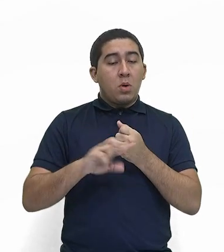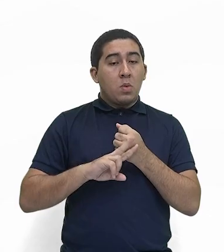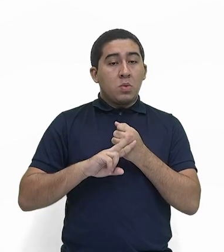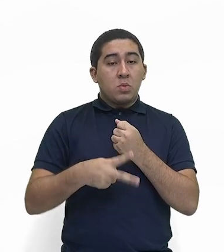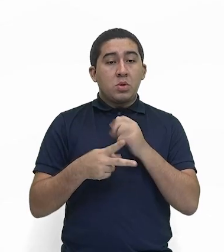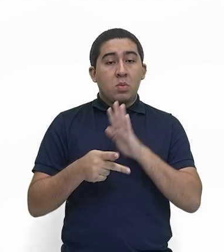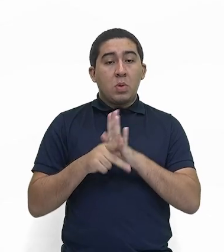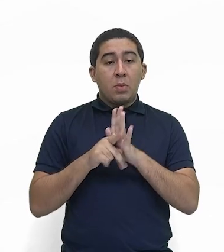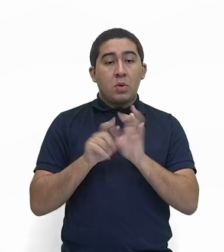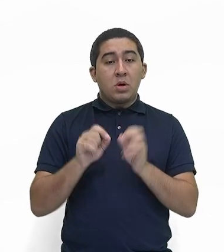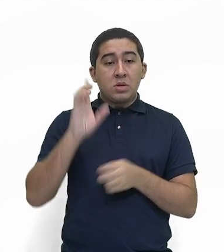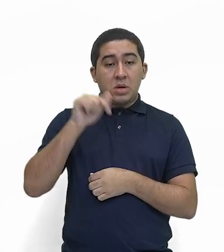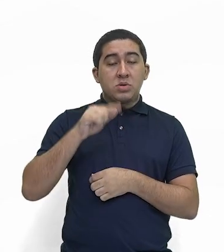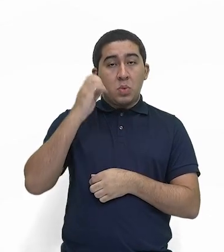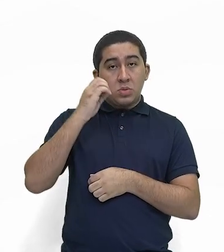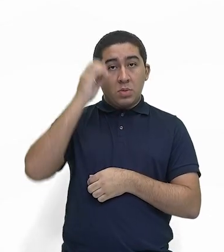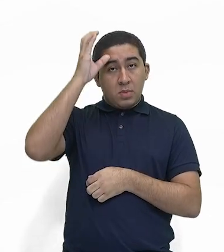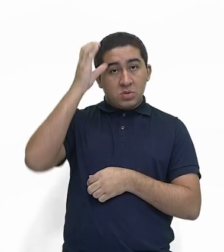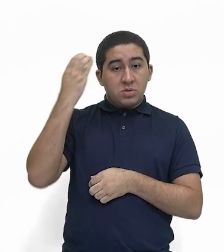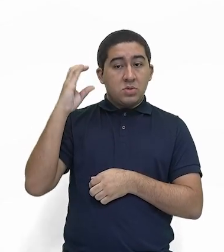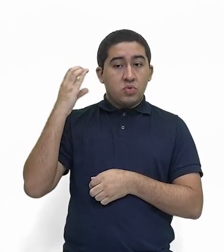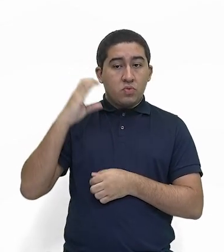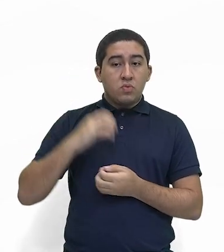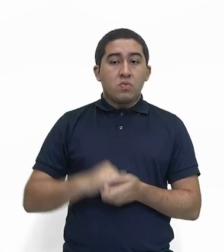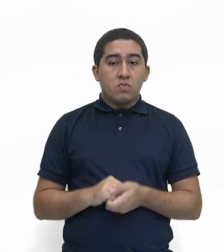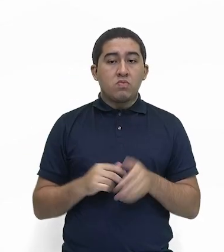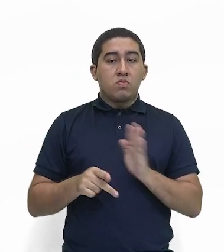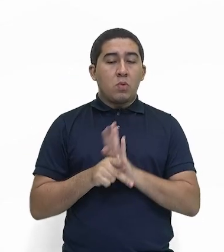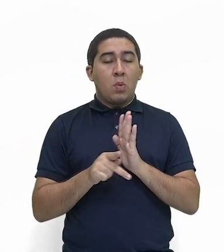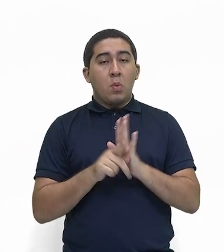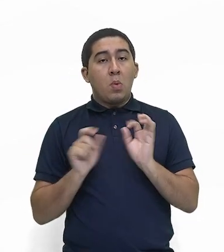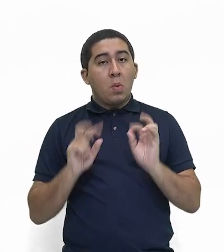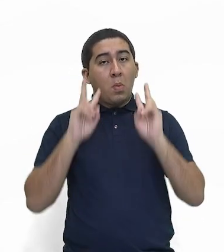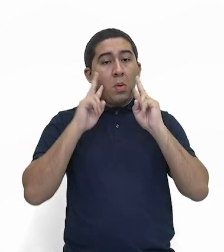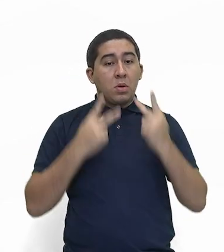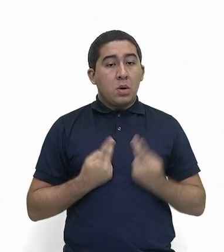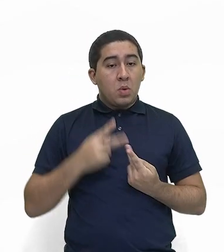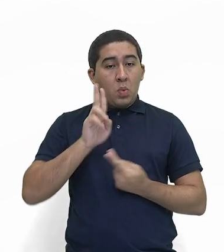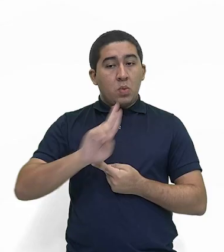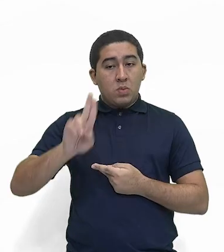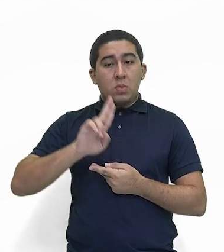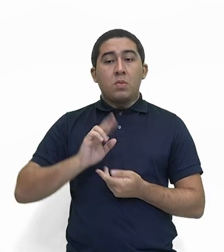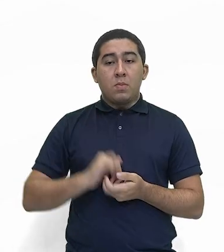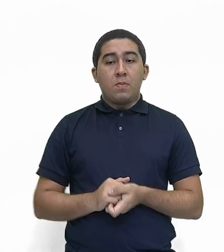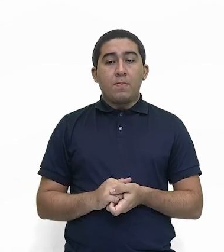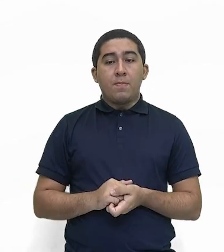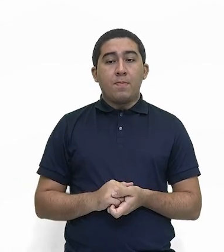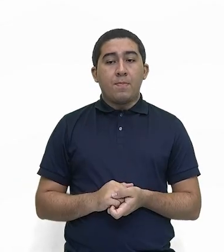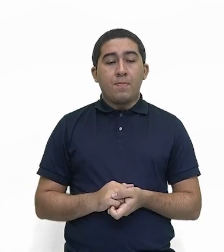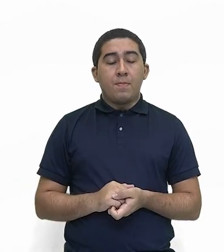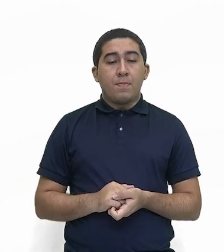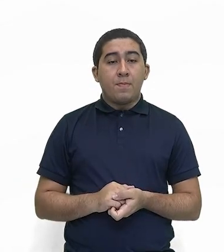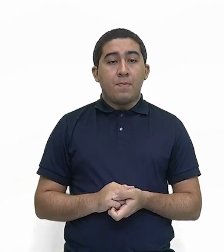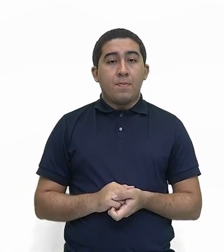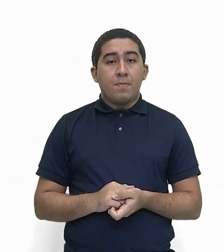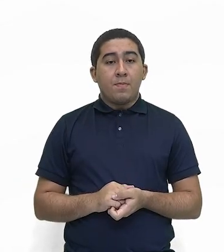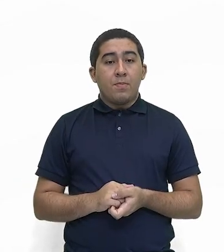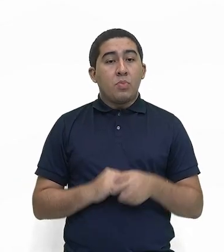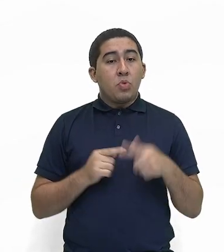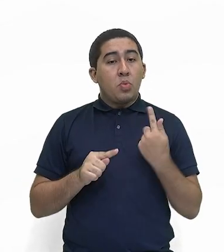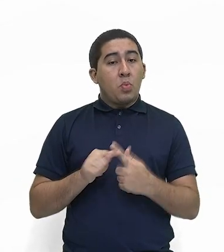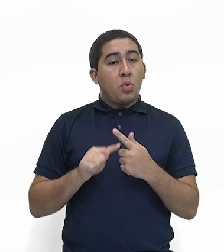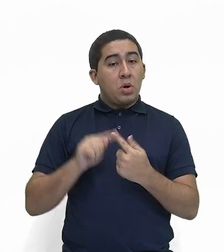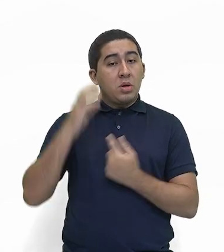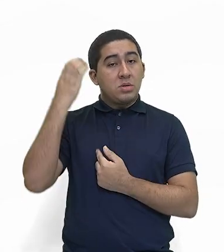implicações desse conhecimento científico para a humanidade, né? Porque a